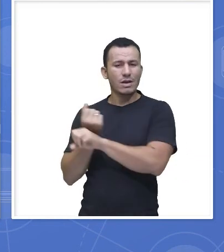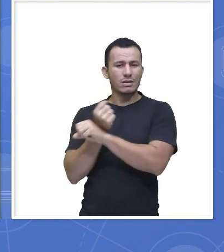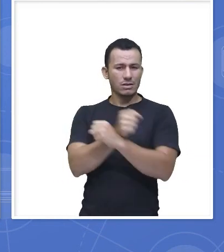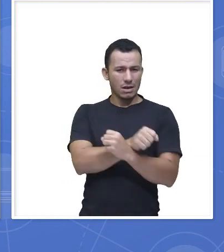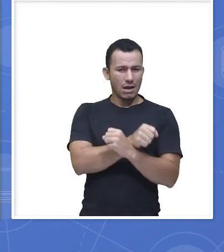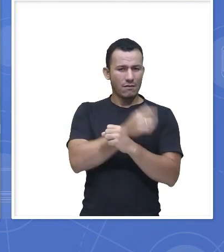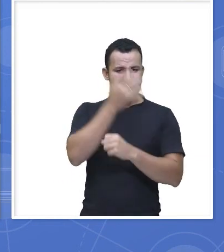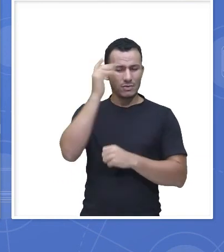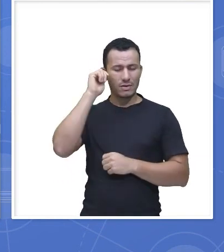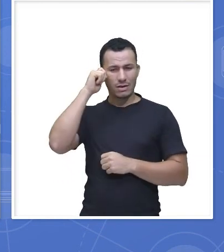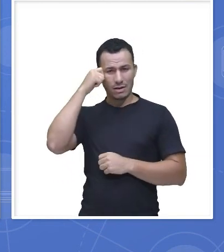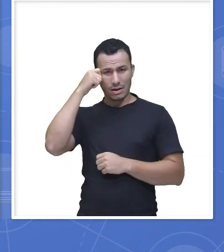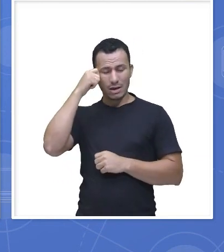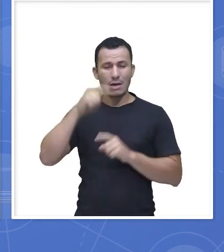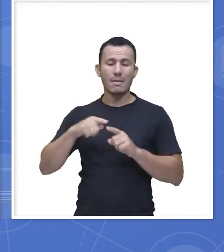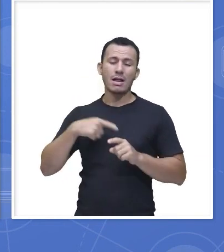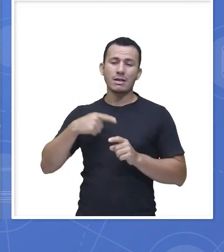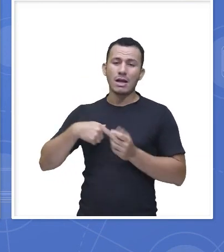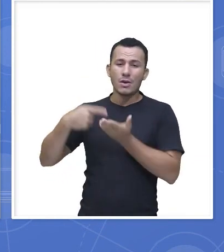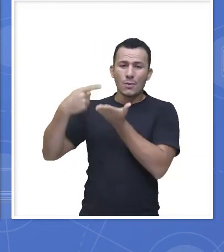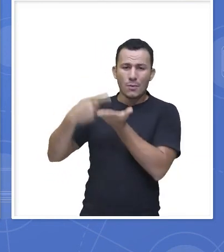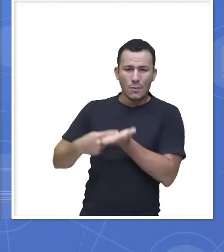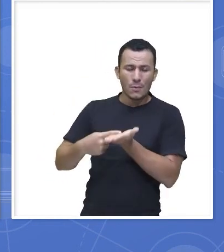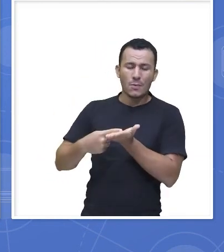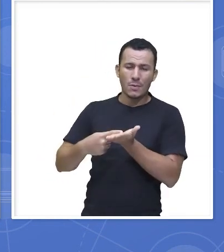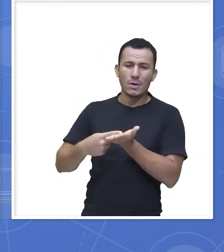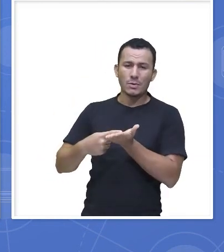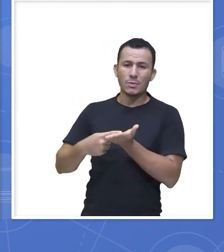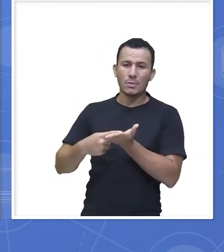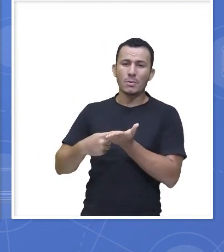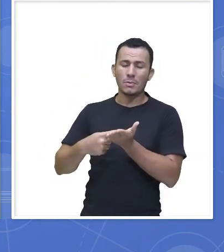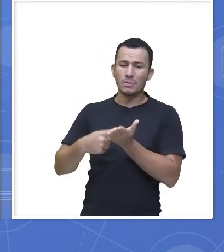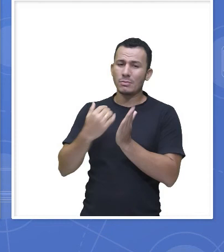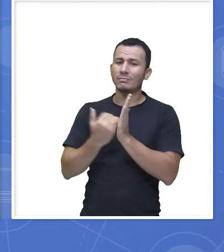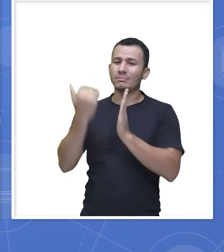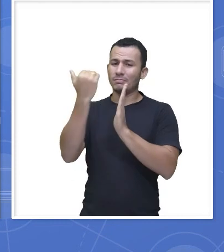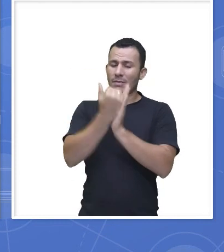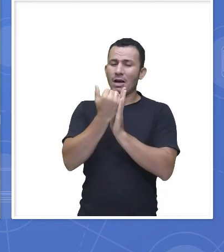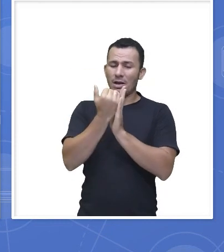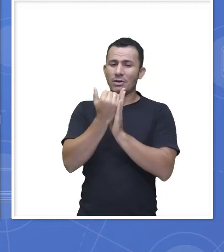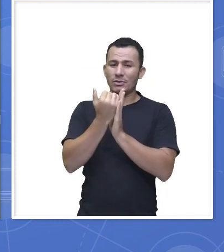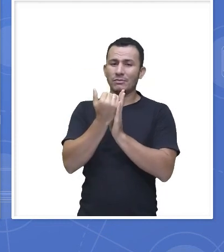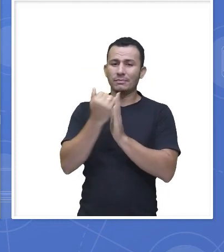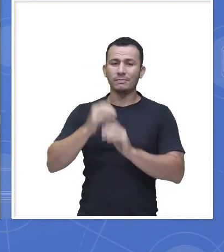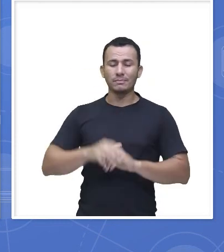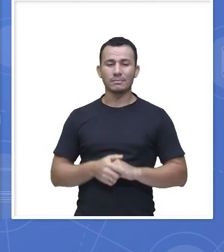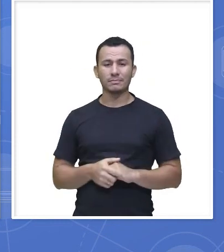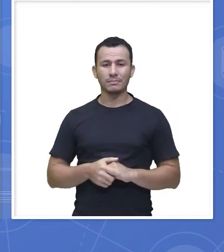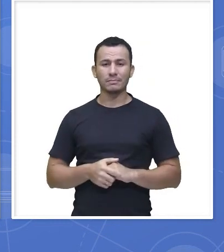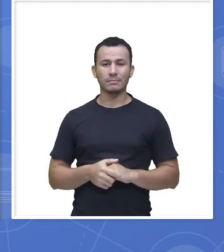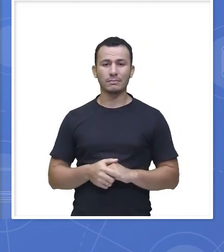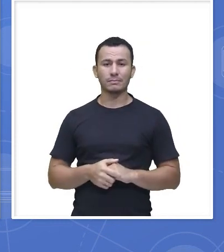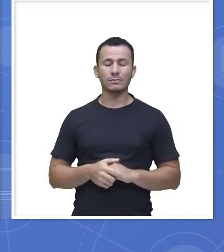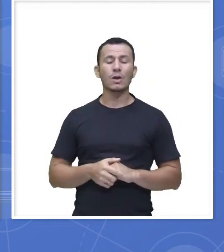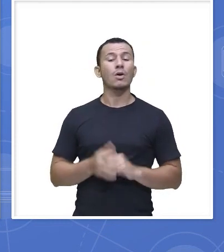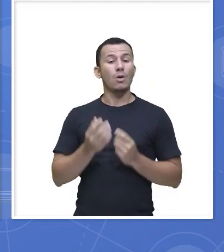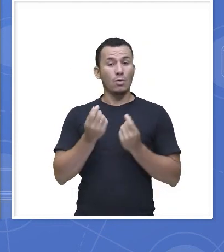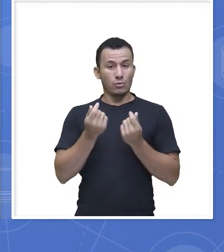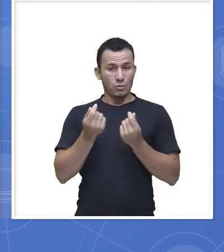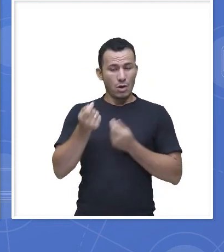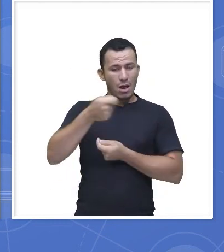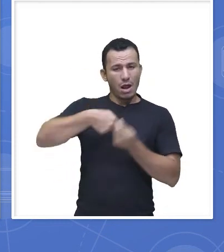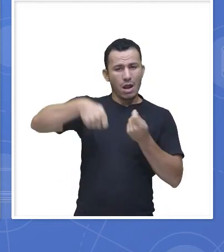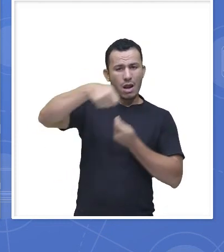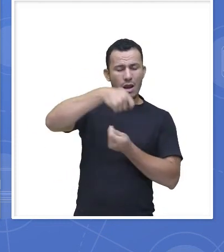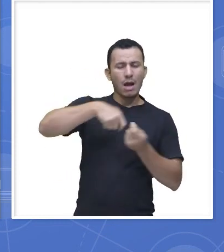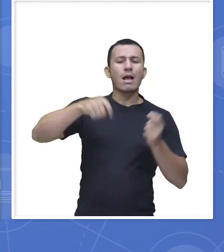ao trato um pouco mais duro que esse gênero de negócio requeria. Ou seja, o gênero de negócio até